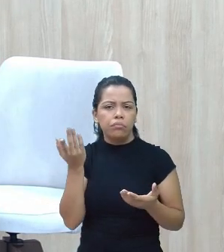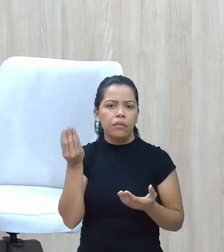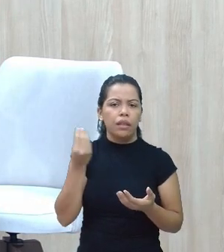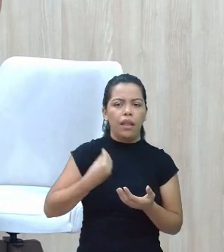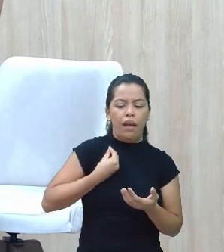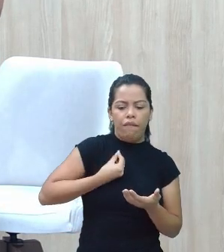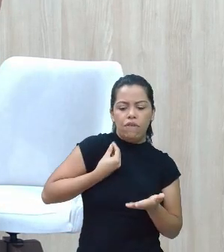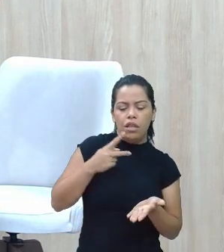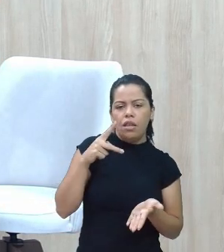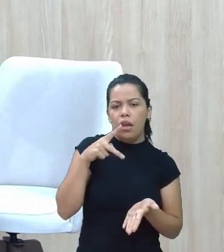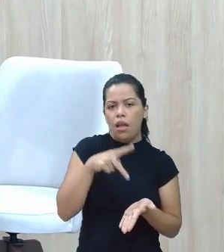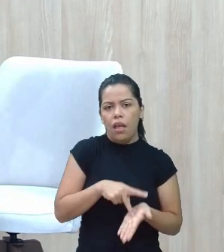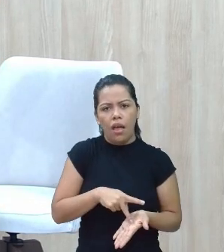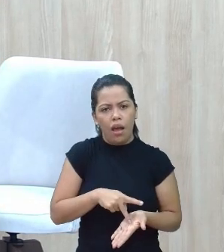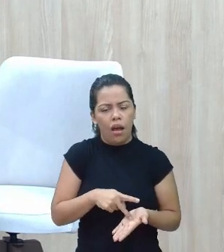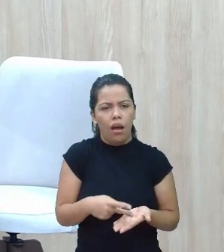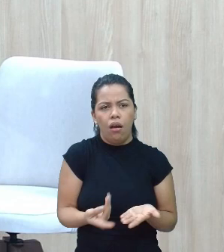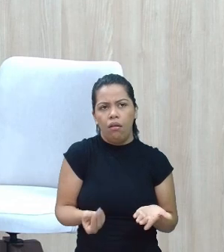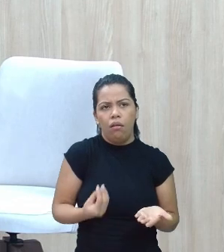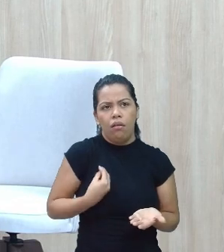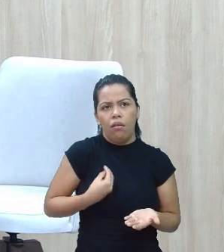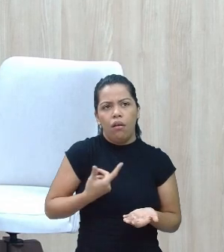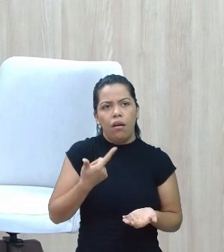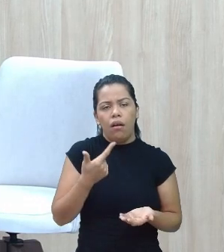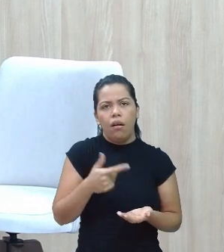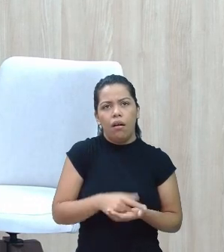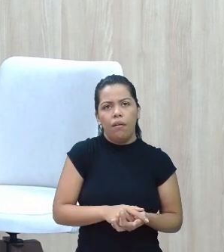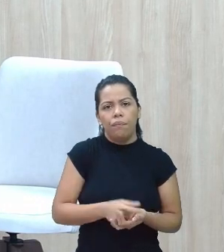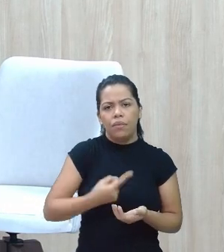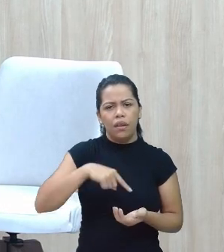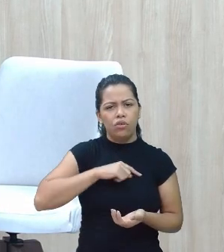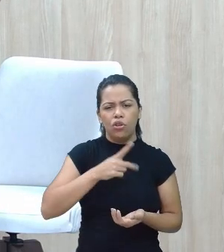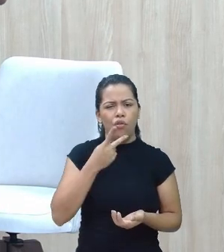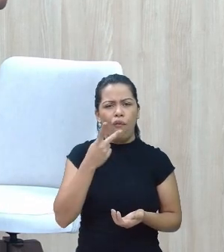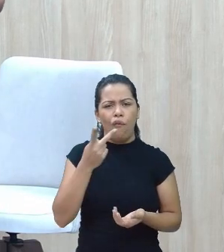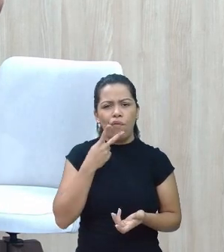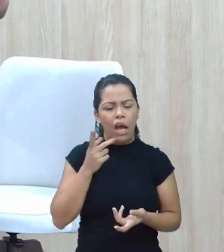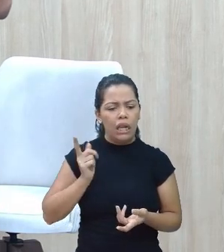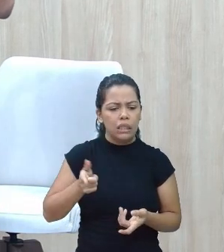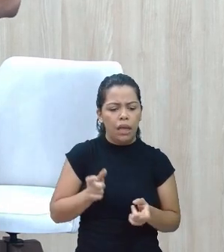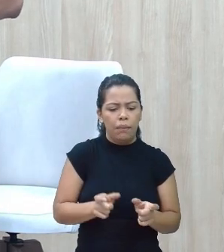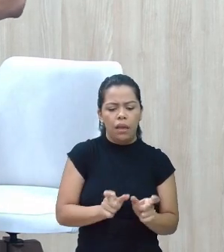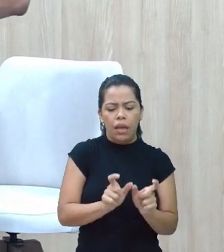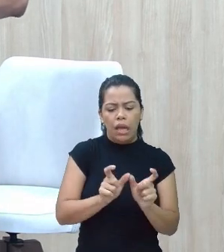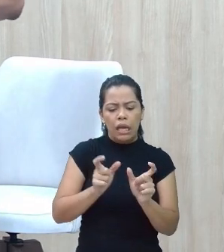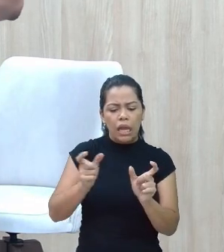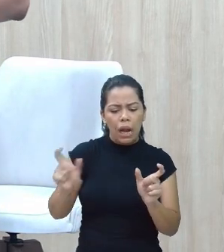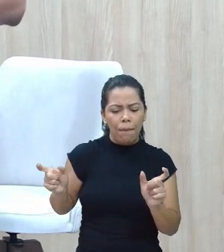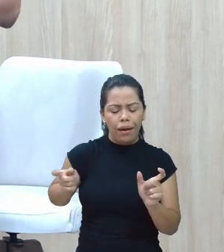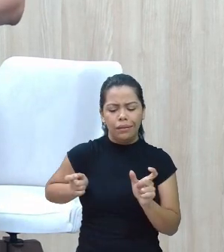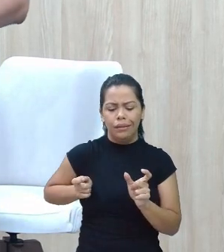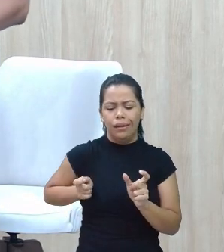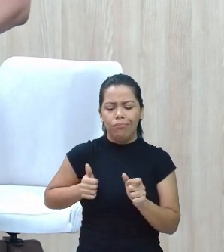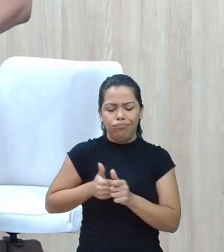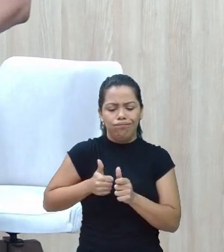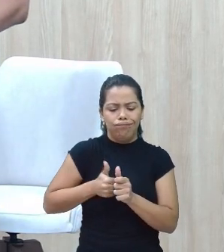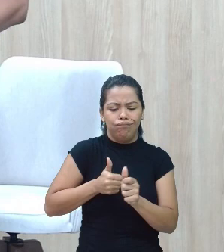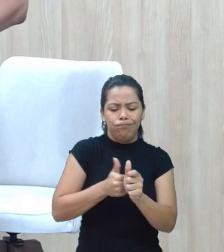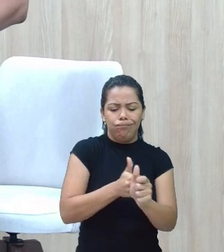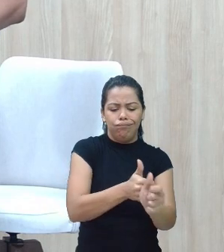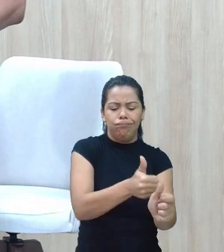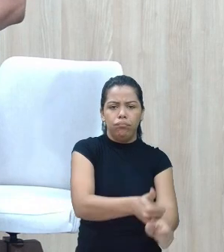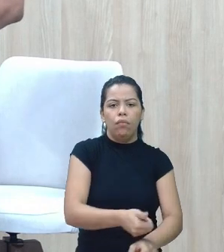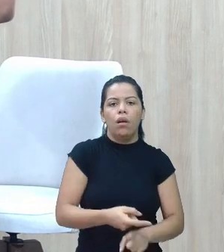como a gente quer, como donos da língua, nossa língua materna, a gente faz com ela o que a gente quer. A gente molda a língua materna como a gente